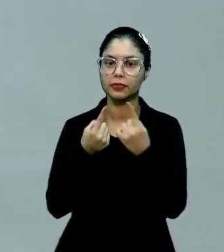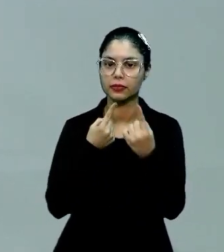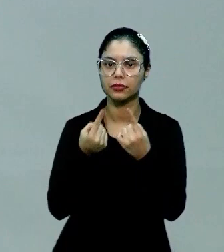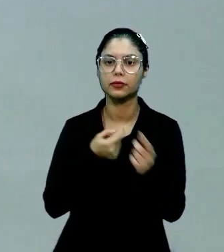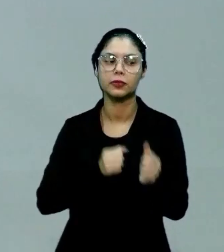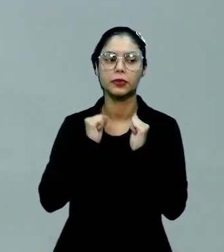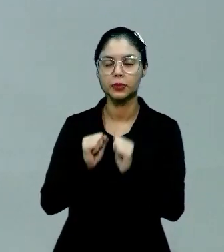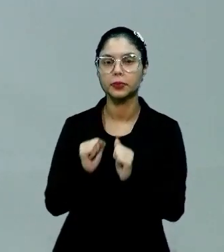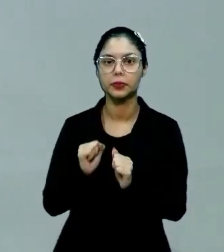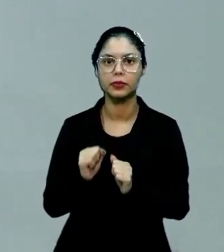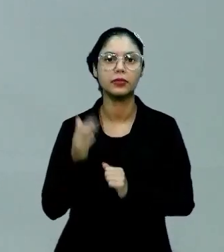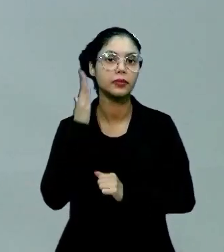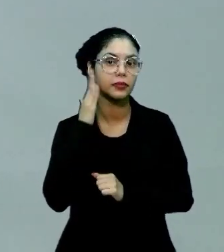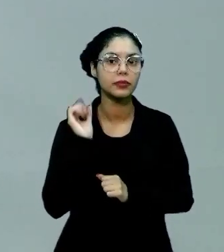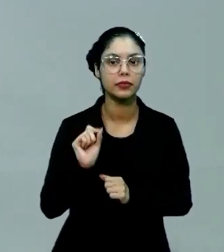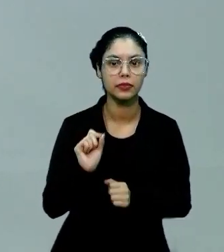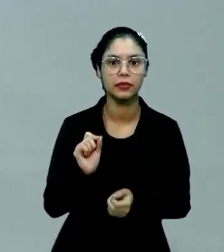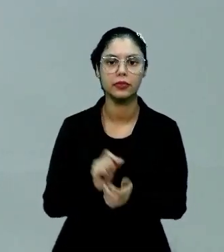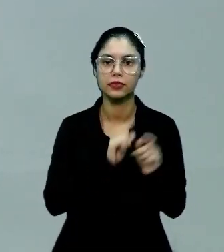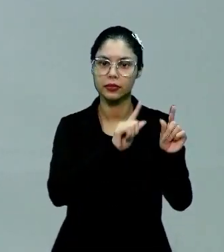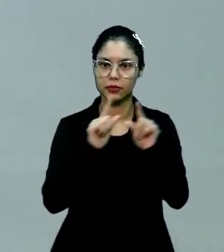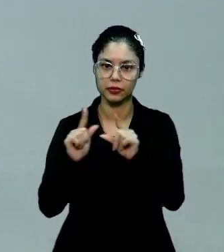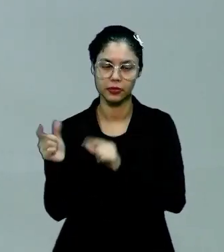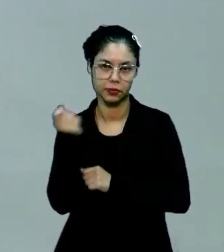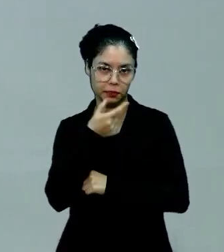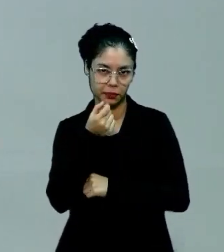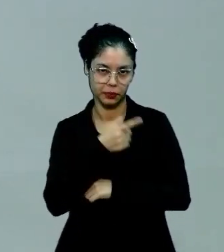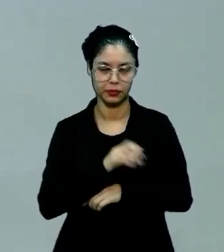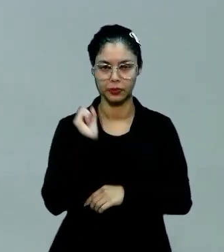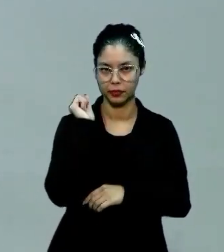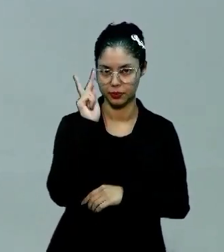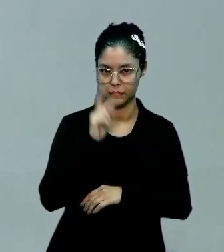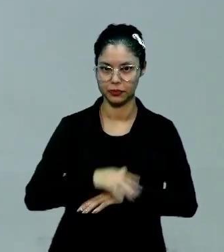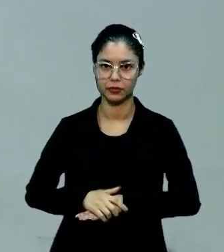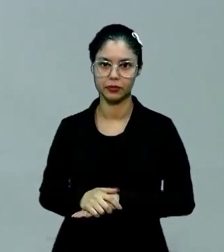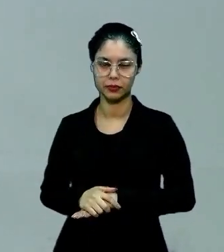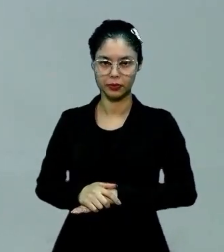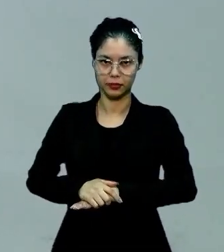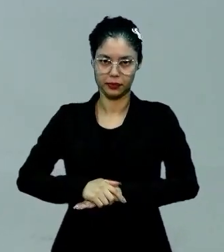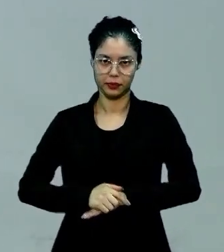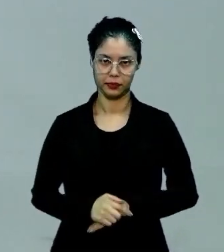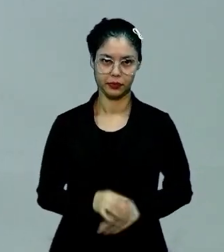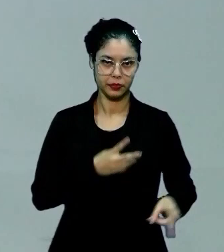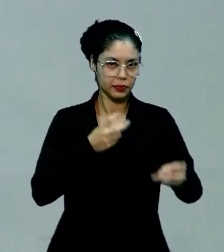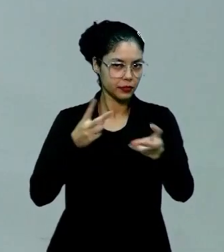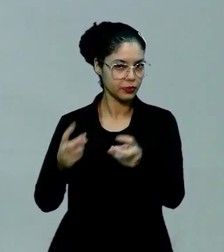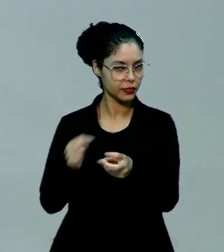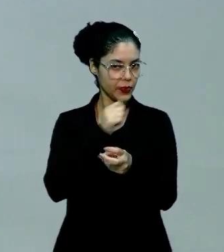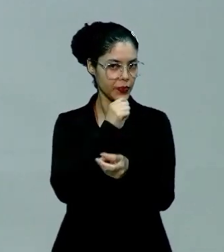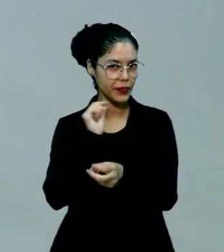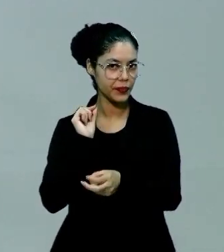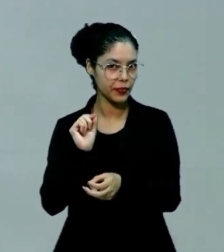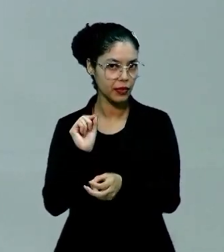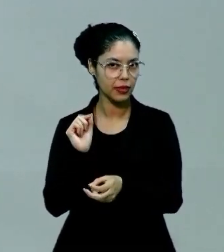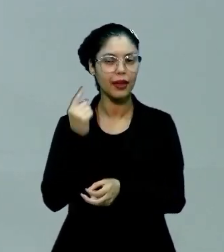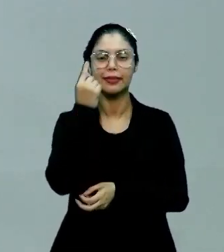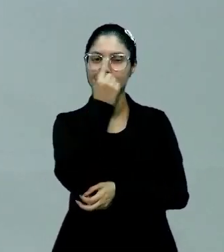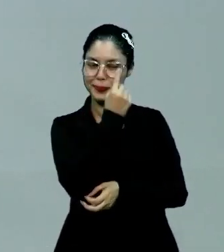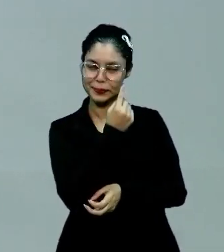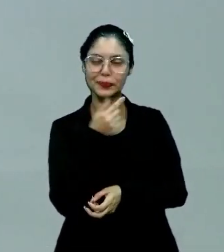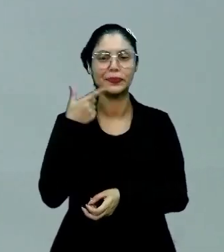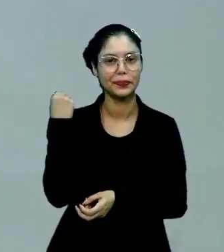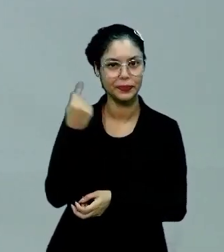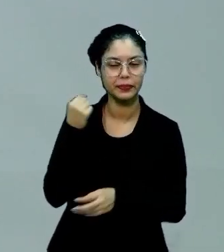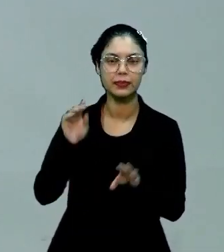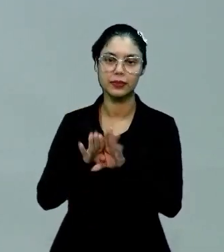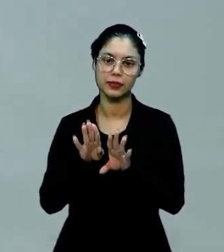você pode inferir que é uma tirinha humorística, ok? Nesse caso ali, você vê sempre o rosto ali do Garfield